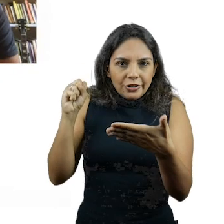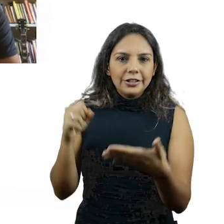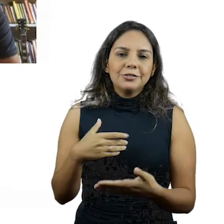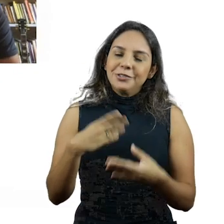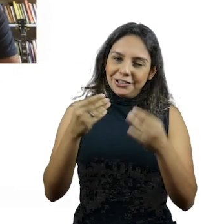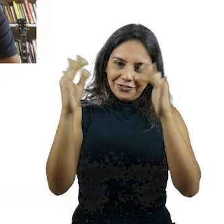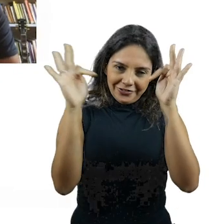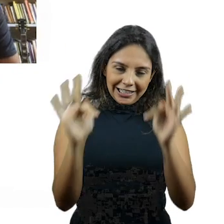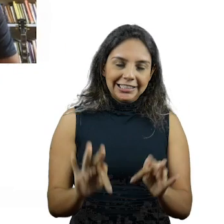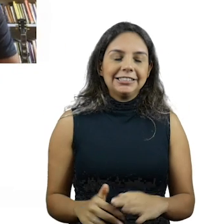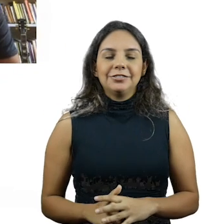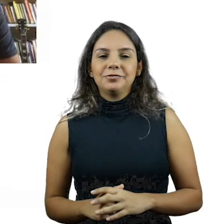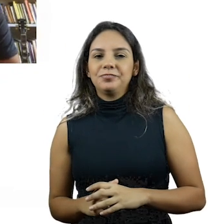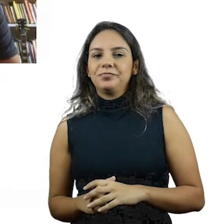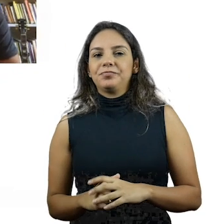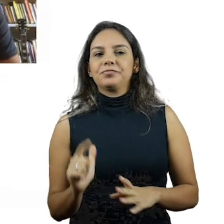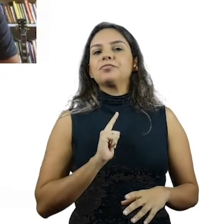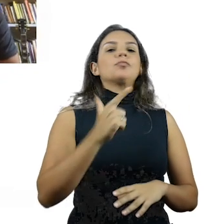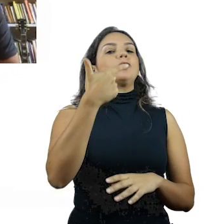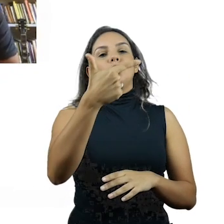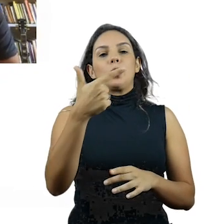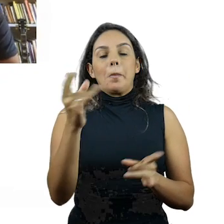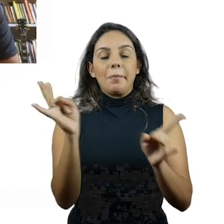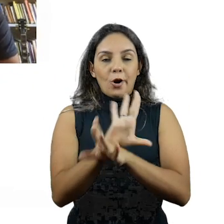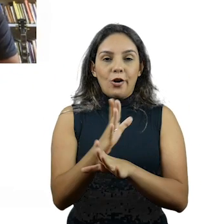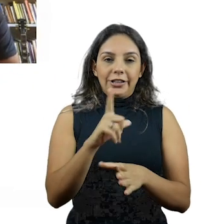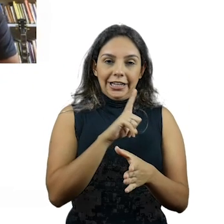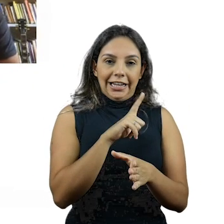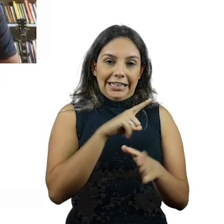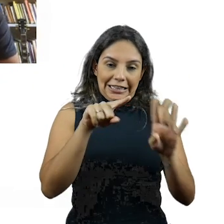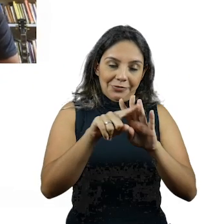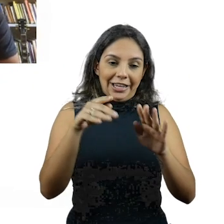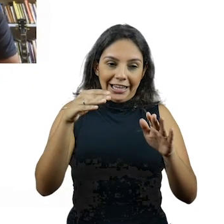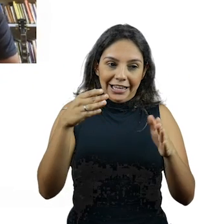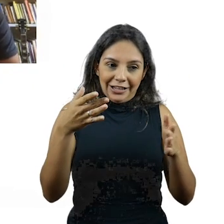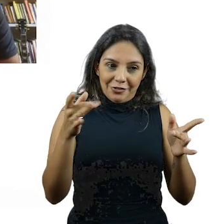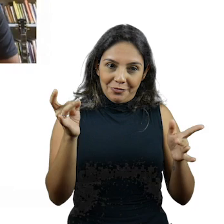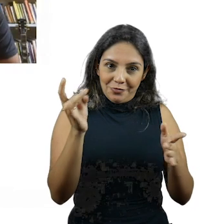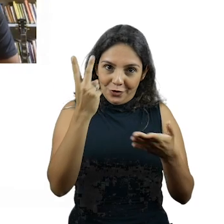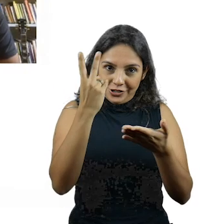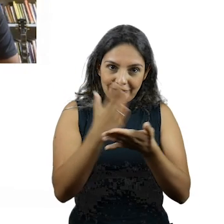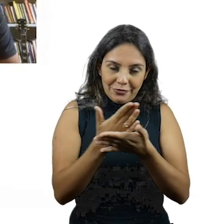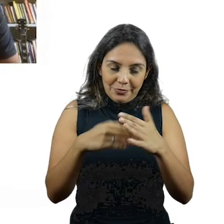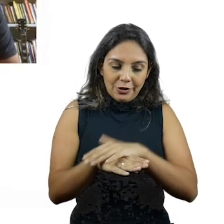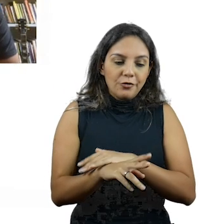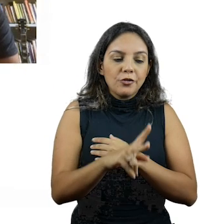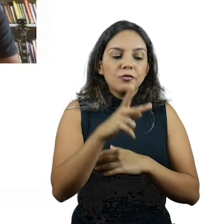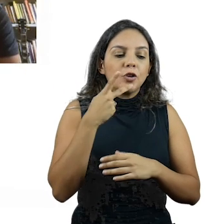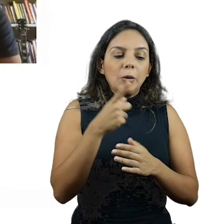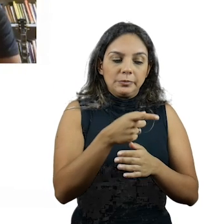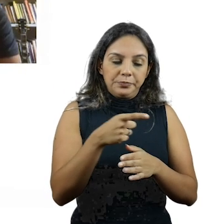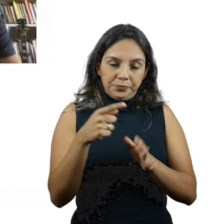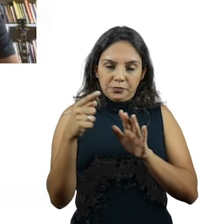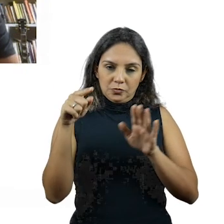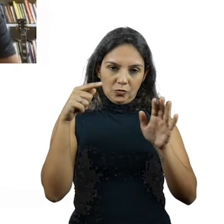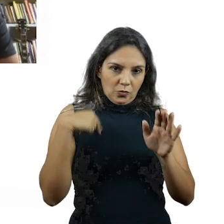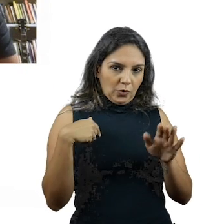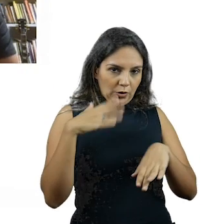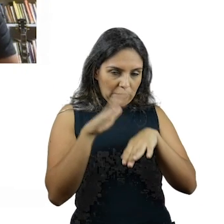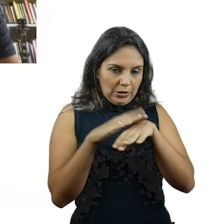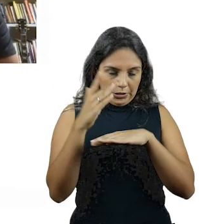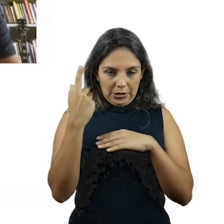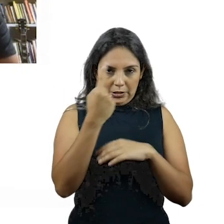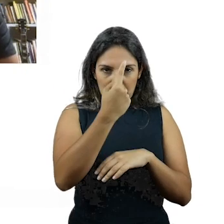mais outros 2 prontos aí na gaveta para poder lançar. A plataforma que você usa é claro que você tem 2 físicos, né?